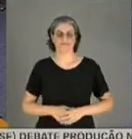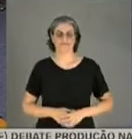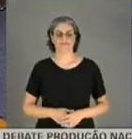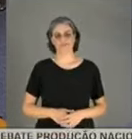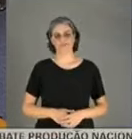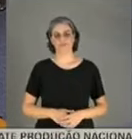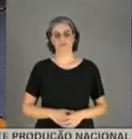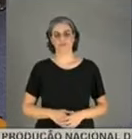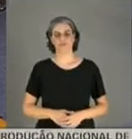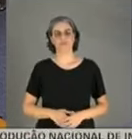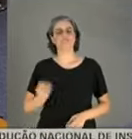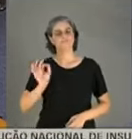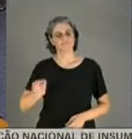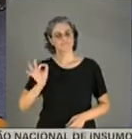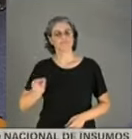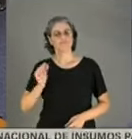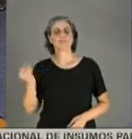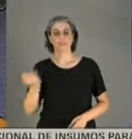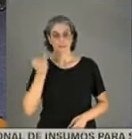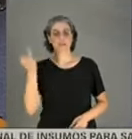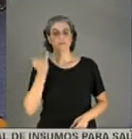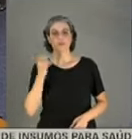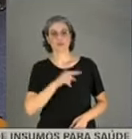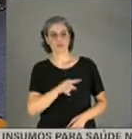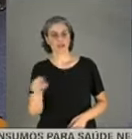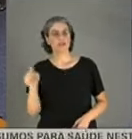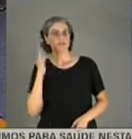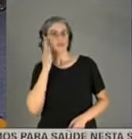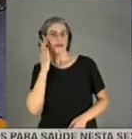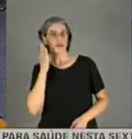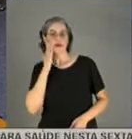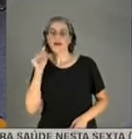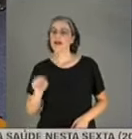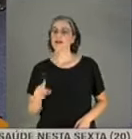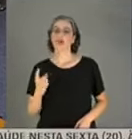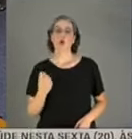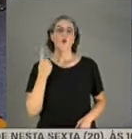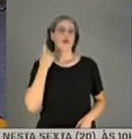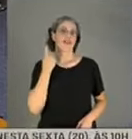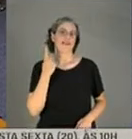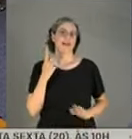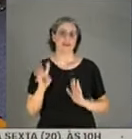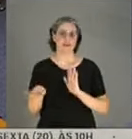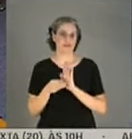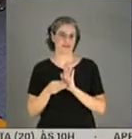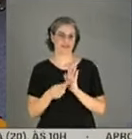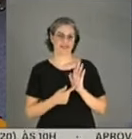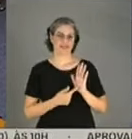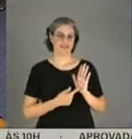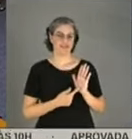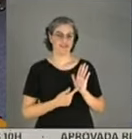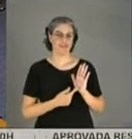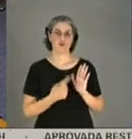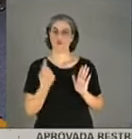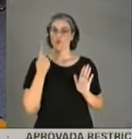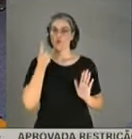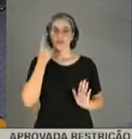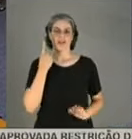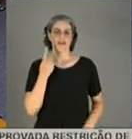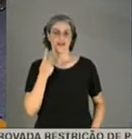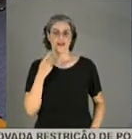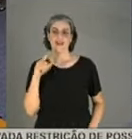Perfeitamente. É importante destacar, senhor presidente, senhor relator, esta é a única emenda específica do